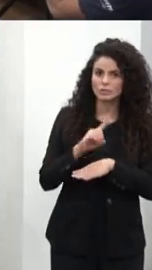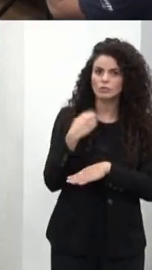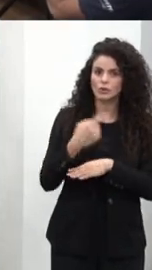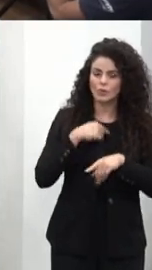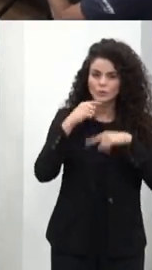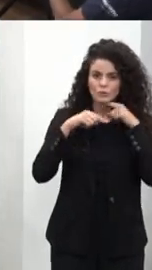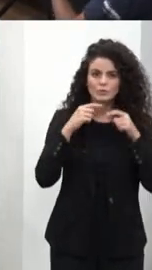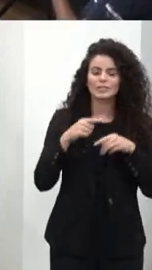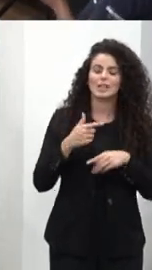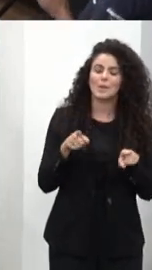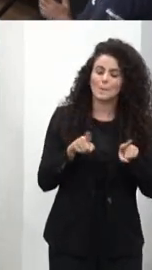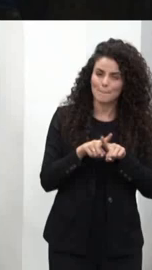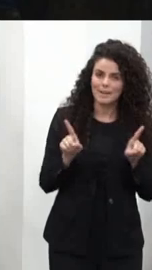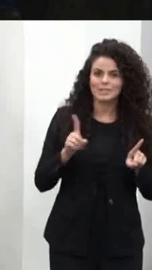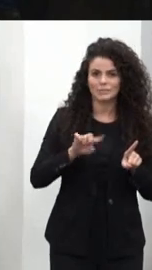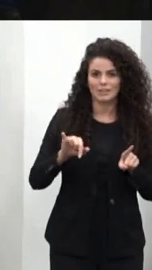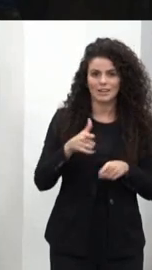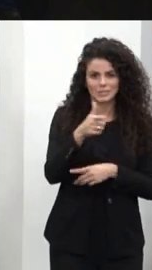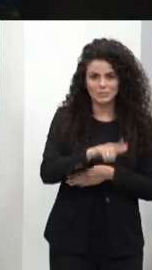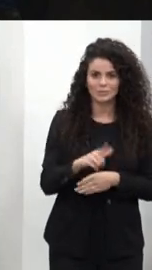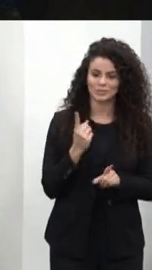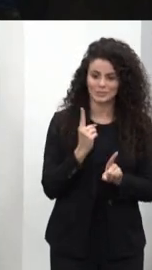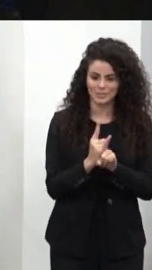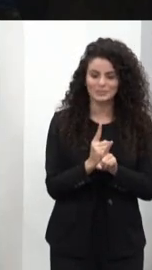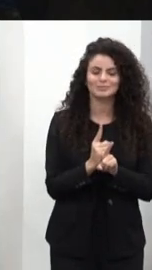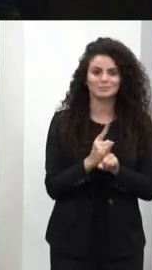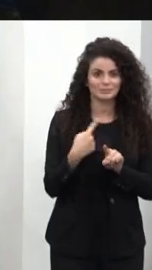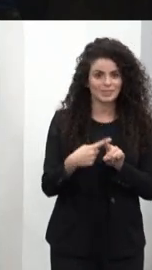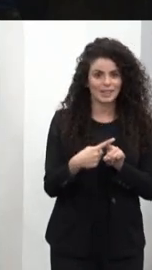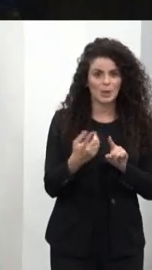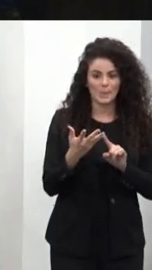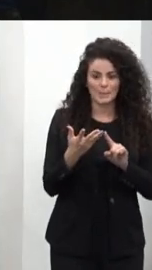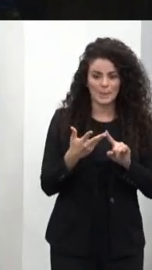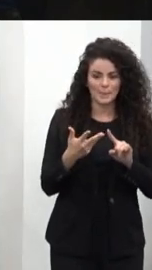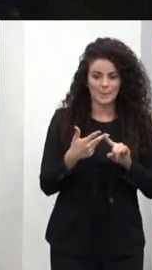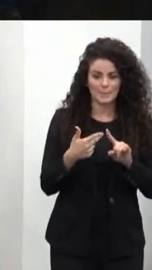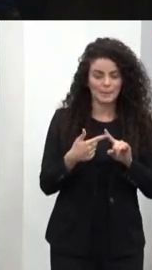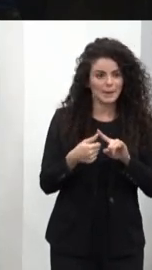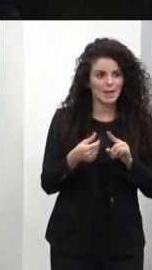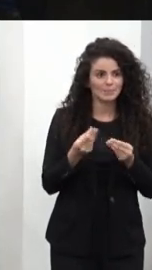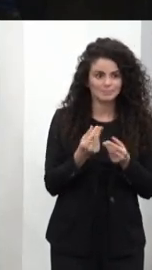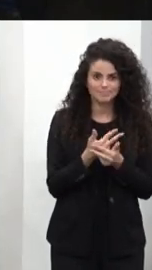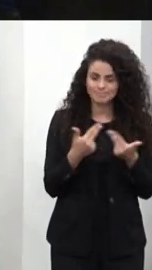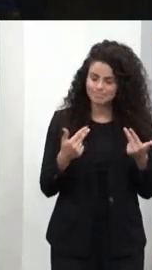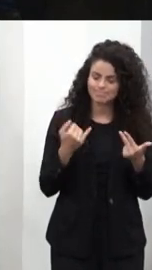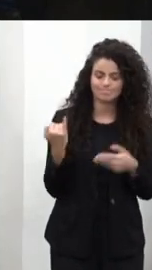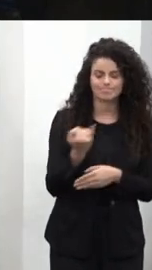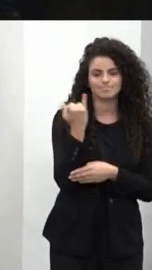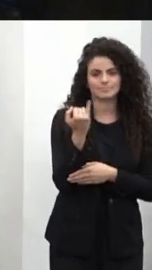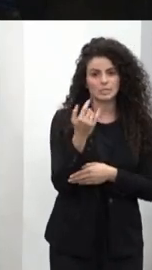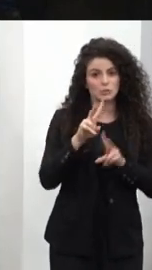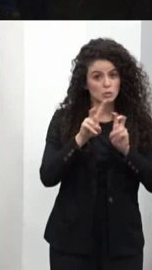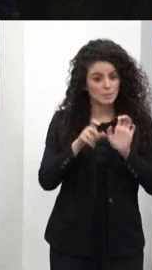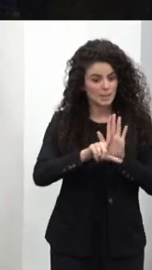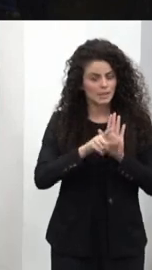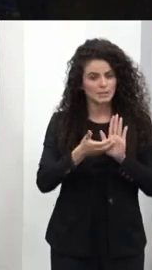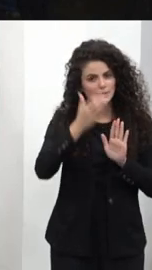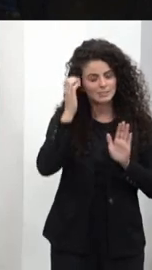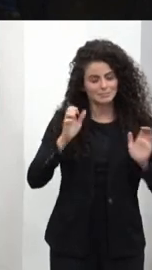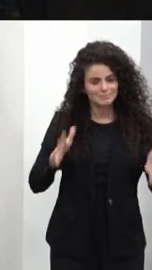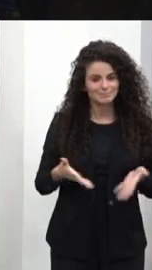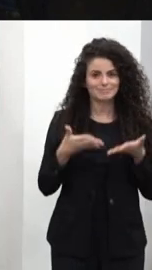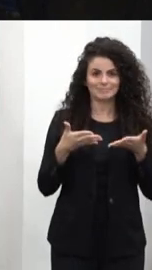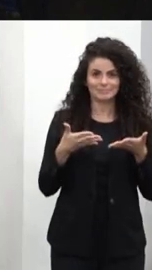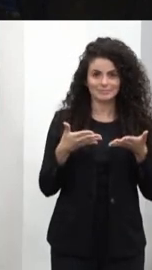ocasiões aí para nos encontrar porque há muitas questões ainda serem tiradas ligadas a lei Paulo Gustavo e nós estamos muito animados para isso